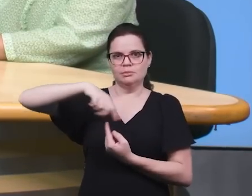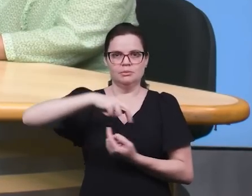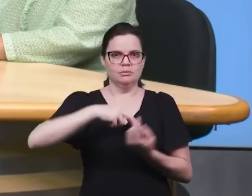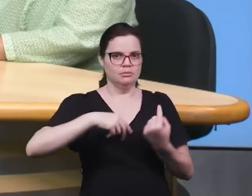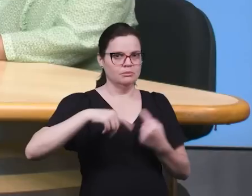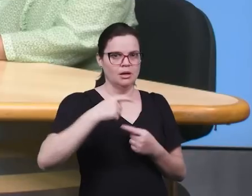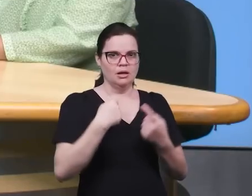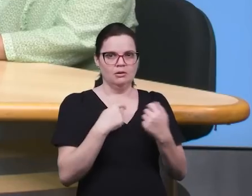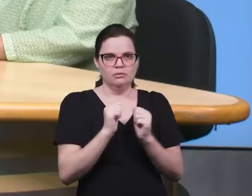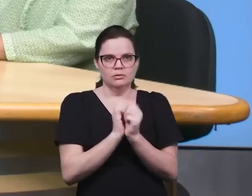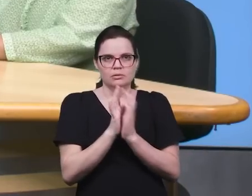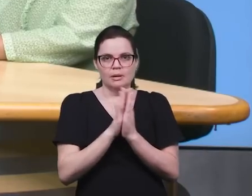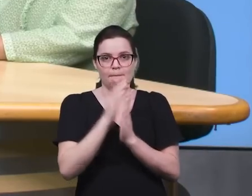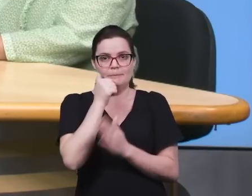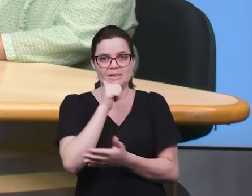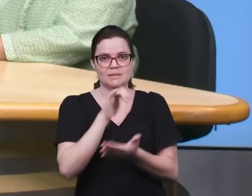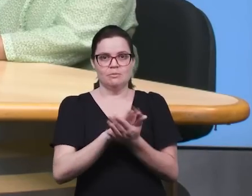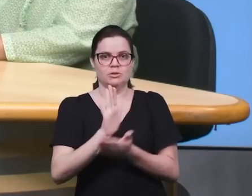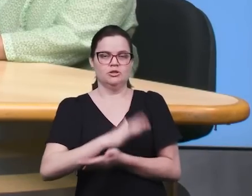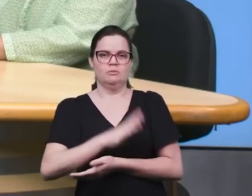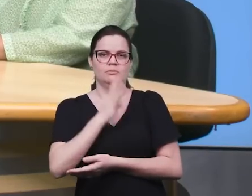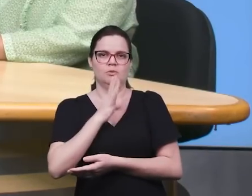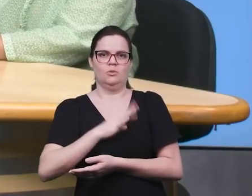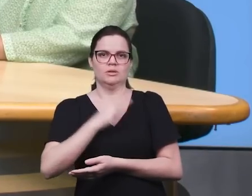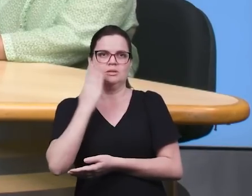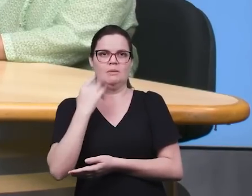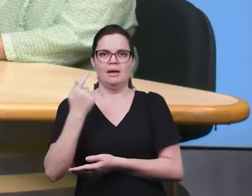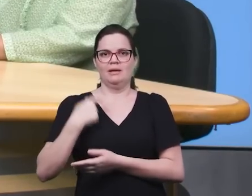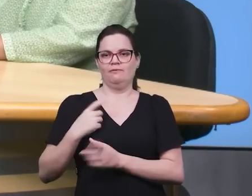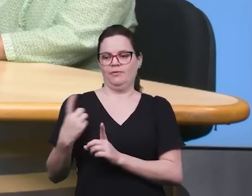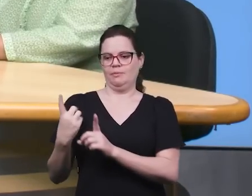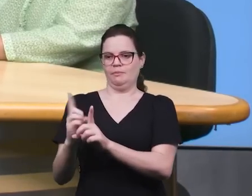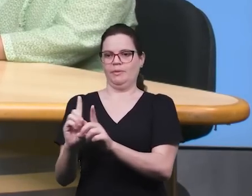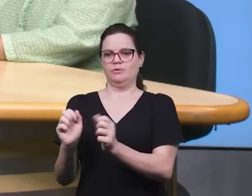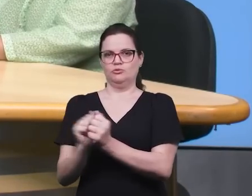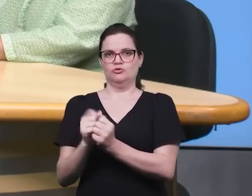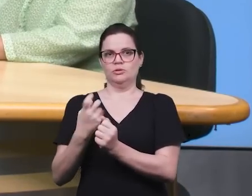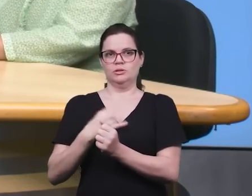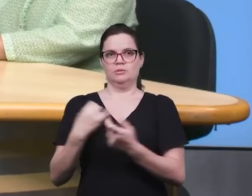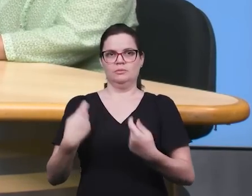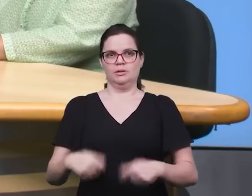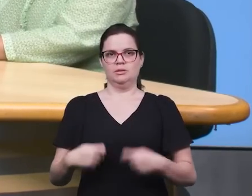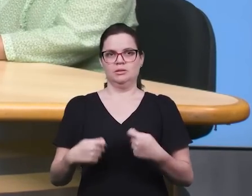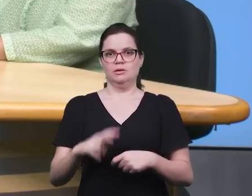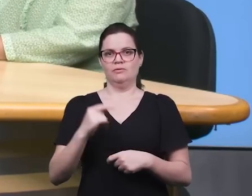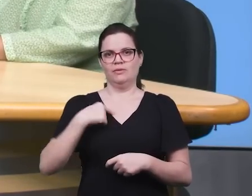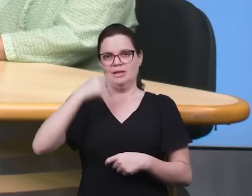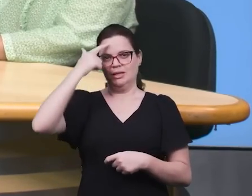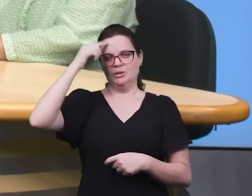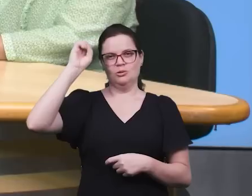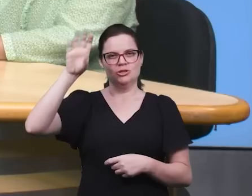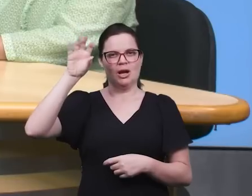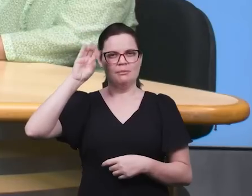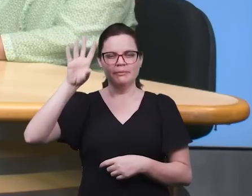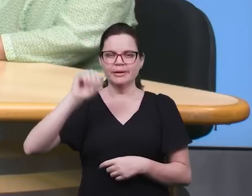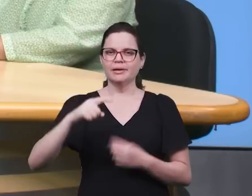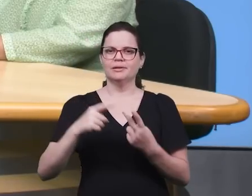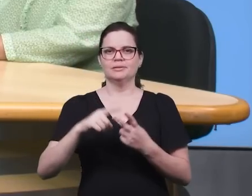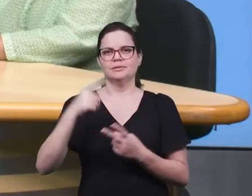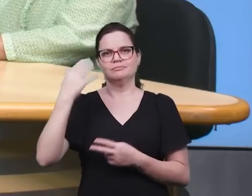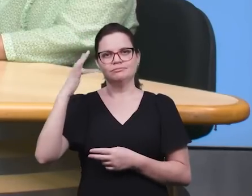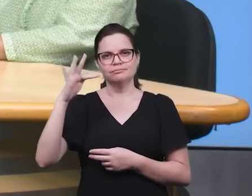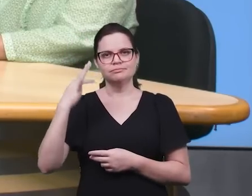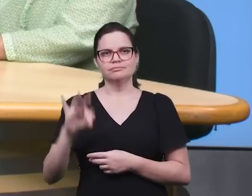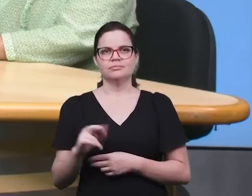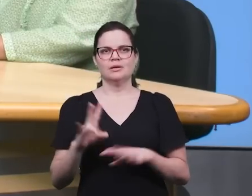mais introspectivo. A minha esposa já sabe, então, aonde eu fico, ela fica próxima, caso eu precise. Eu vou ter crise de enxaqueca, tudo isso. Só